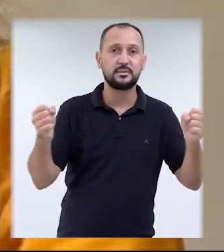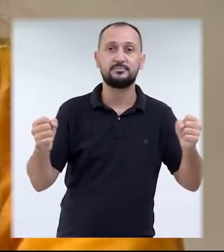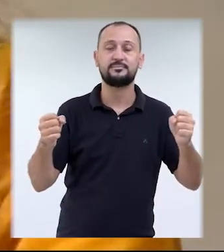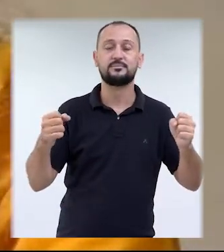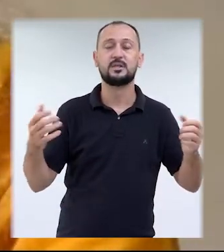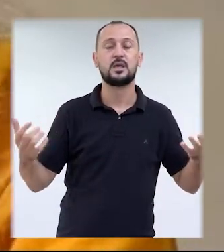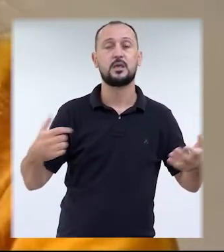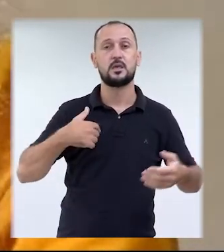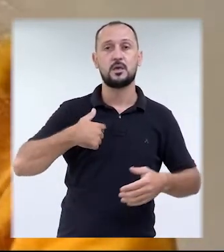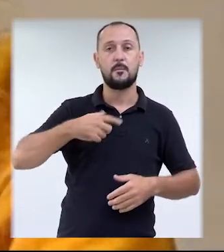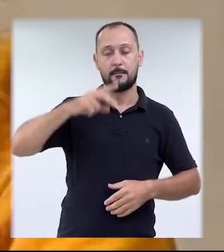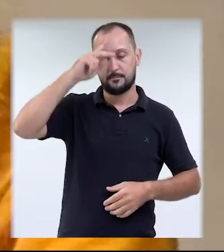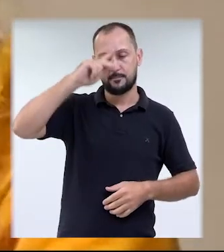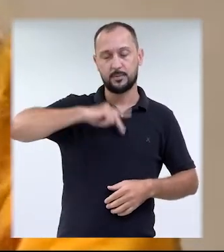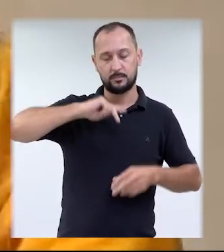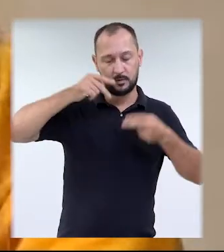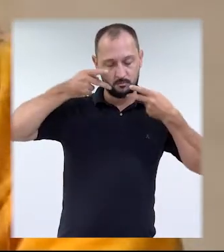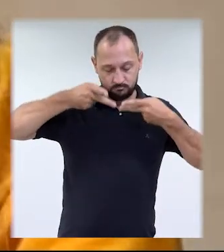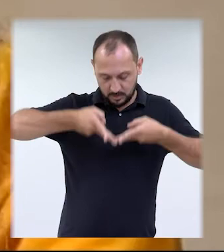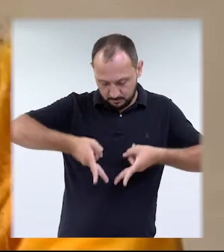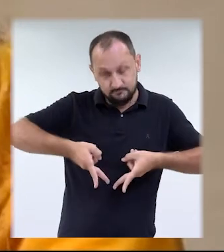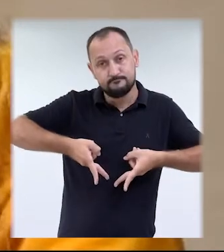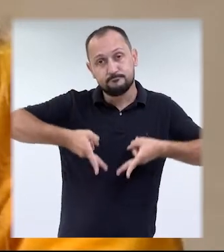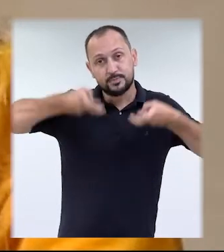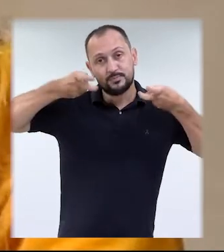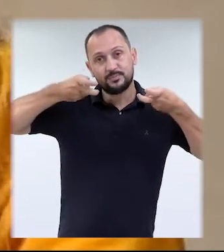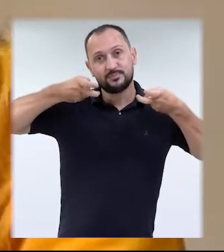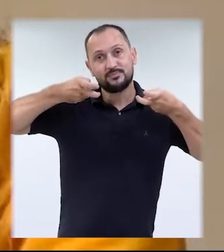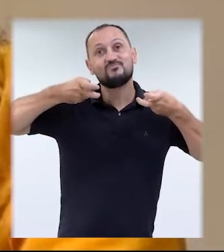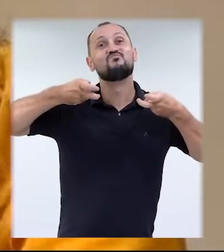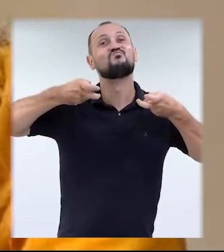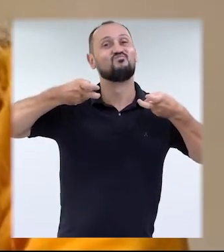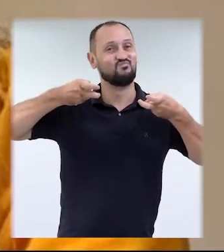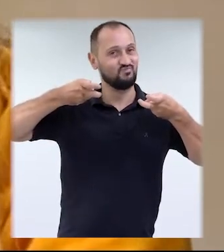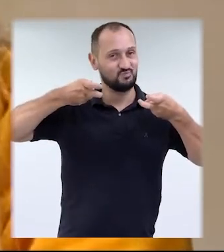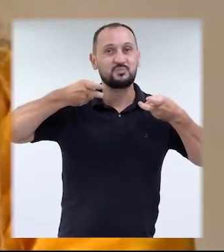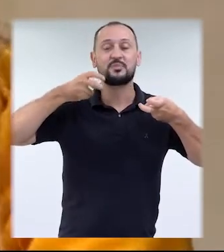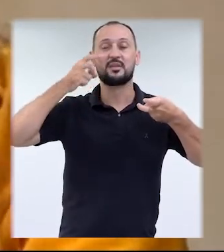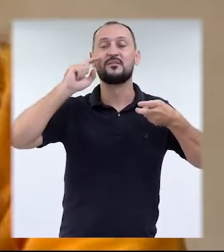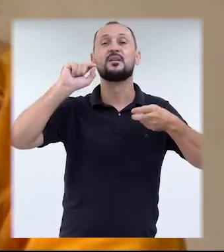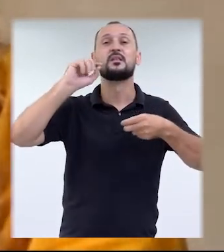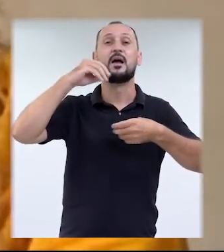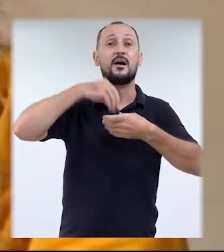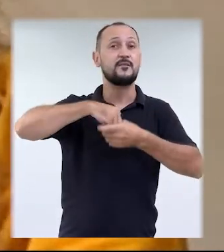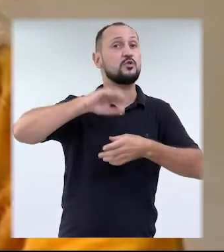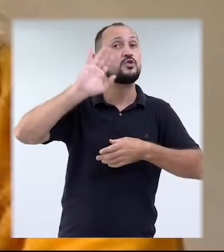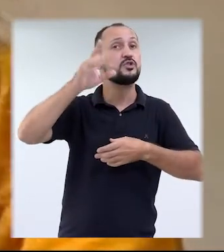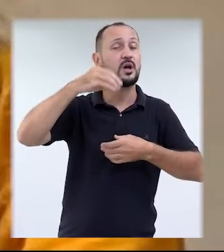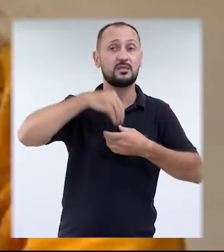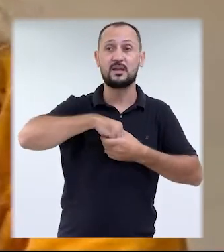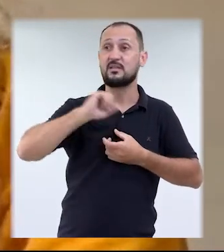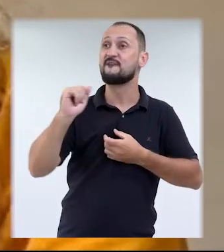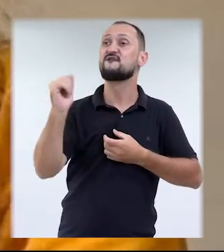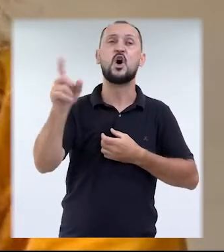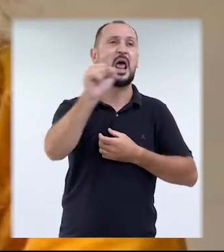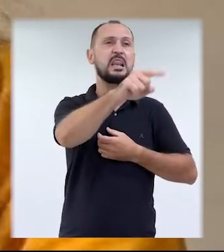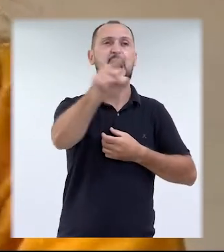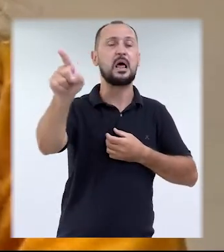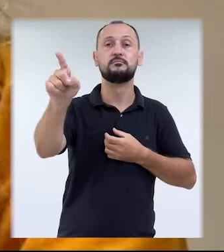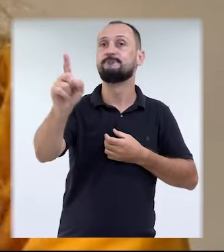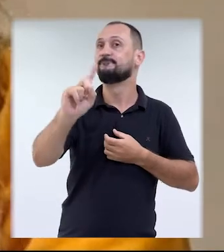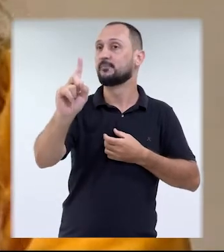que eu me percebi também, né, e que eu fui perceber que aquilo estava dentro de mim, não lá